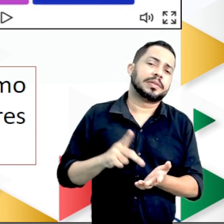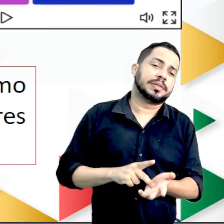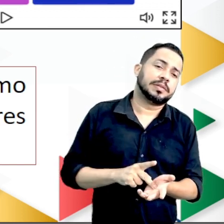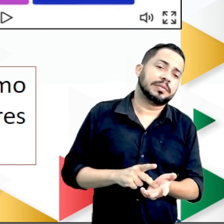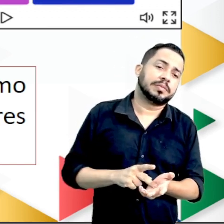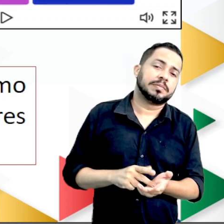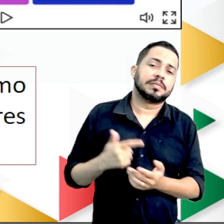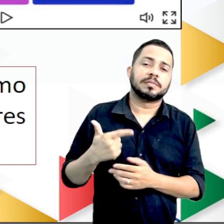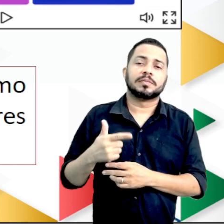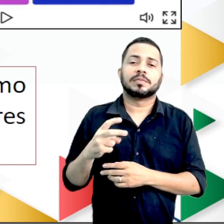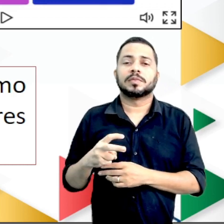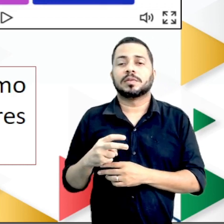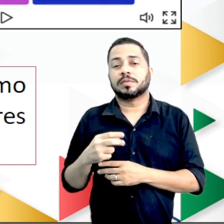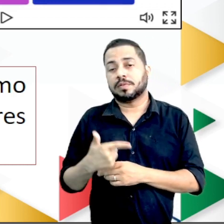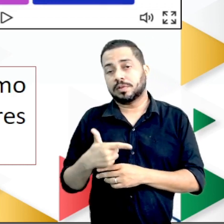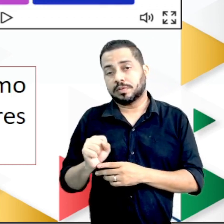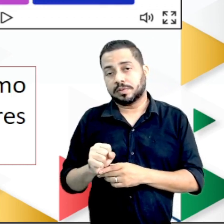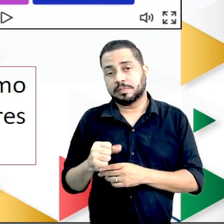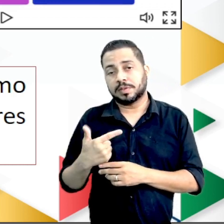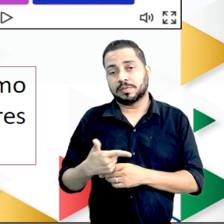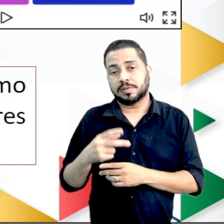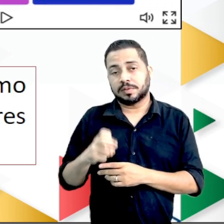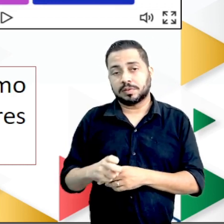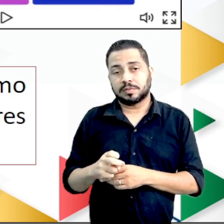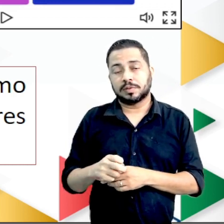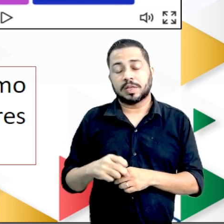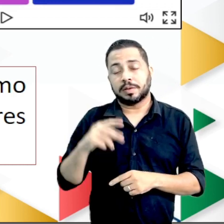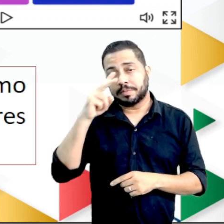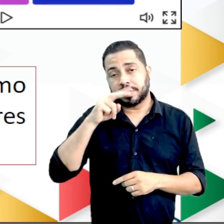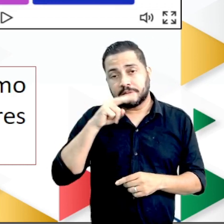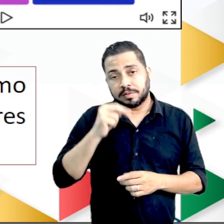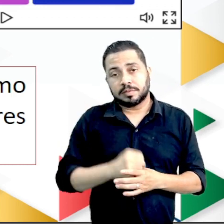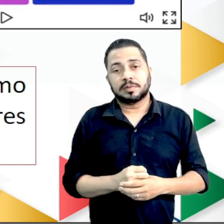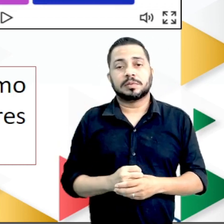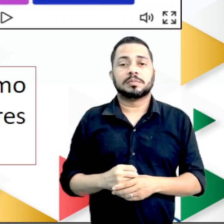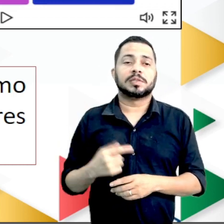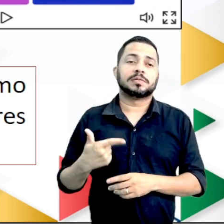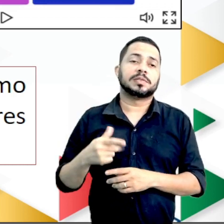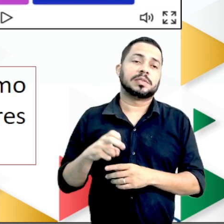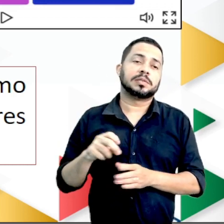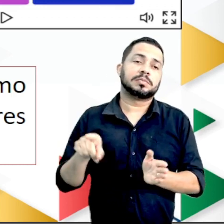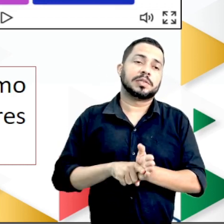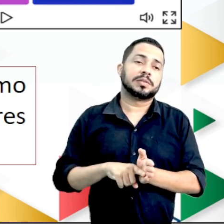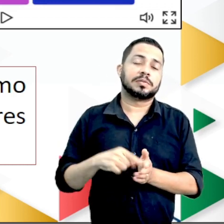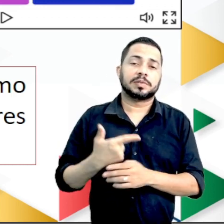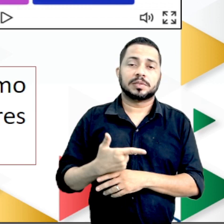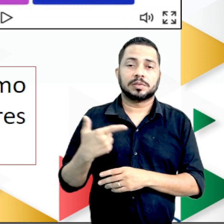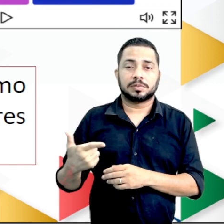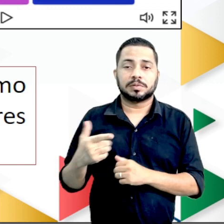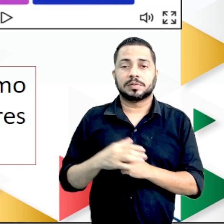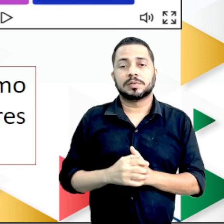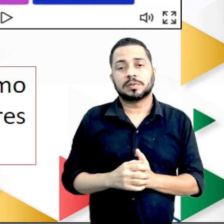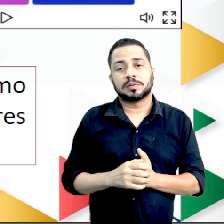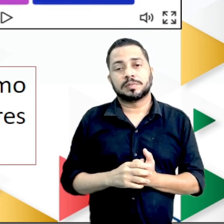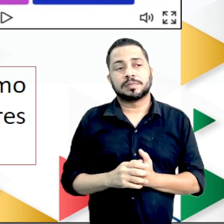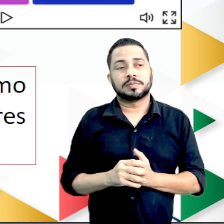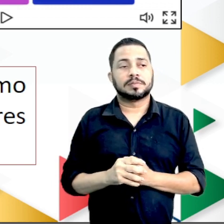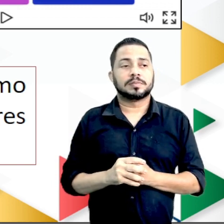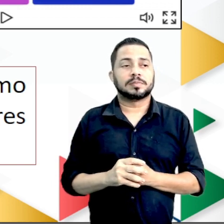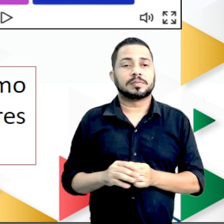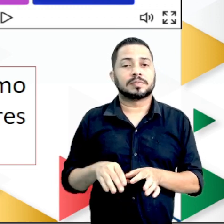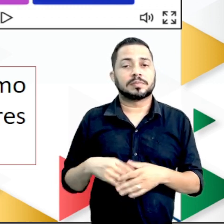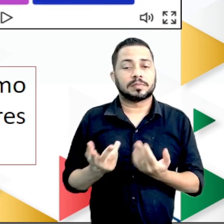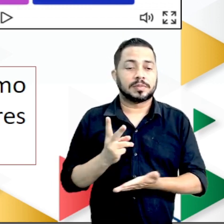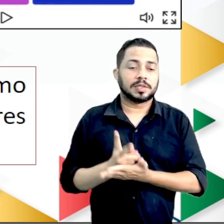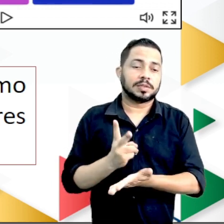que 28 menos 25 é o mesmo número que está sendo acrescido para 25 menos 22? Vamos verificar comigo? Vamos lá.